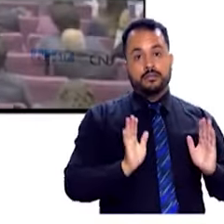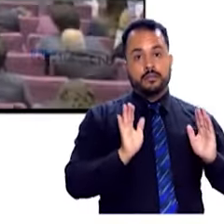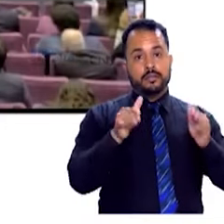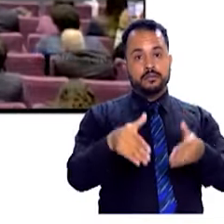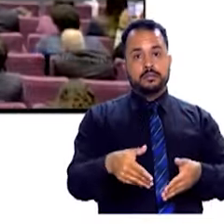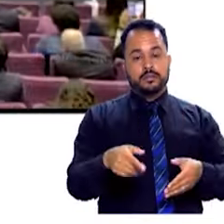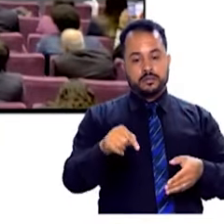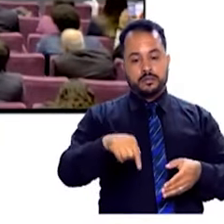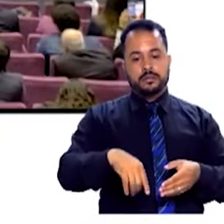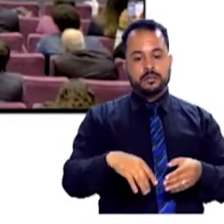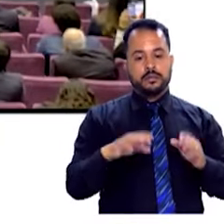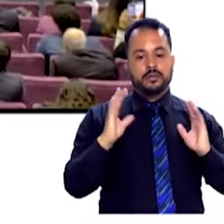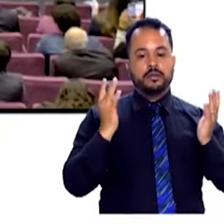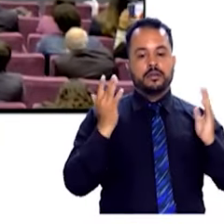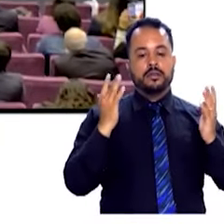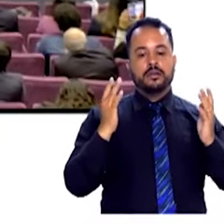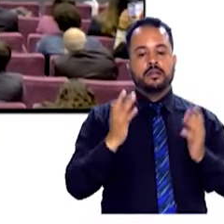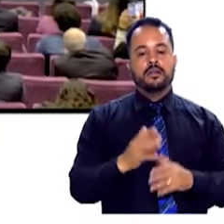Muito